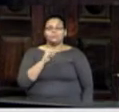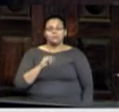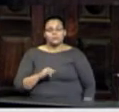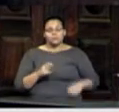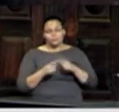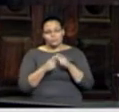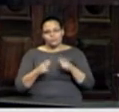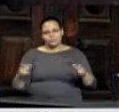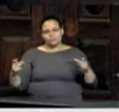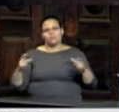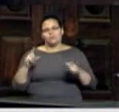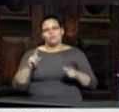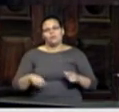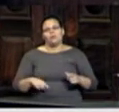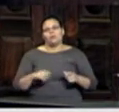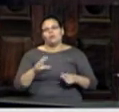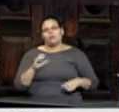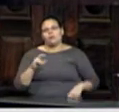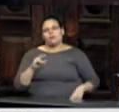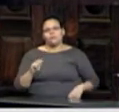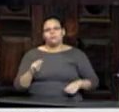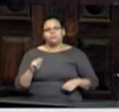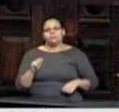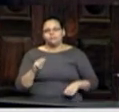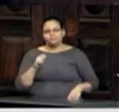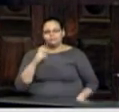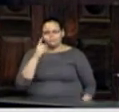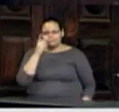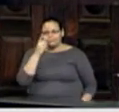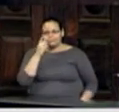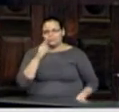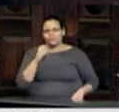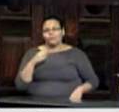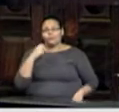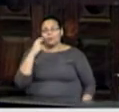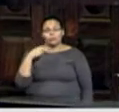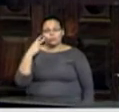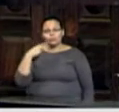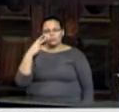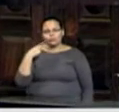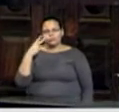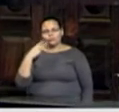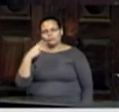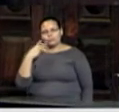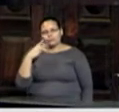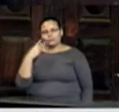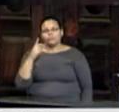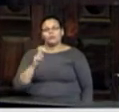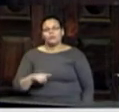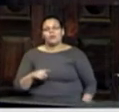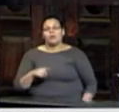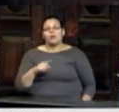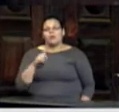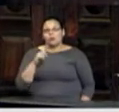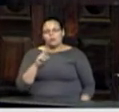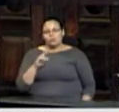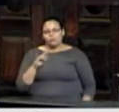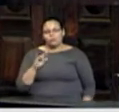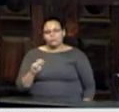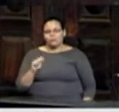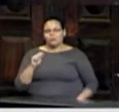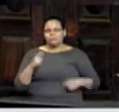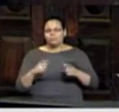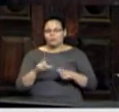de Vereadores, o que atualmente ele não tem. Outro gatilho está na agência reguladora. A República da Lapa